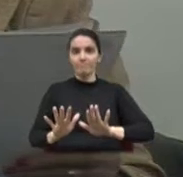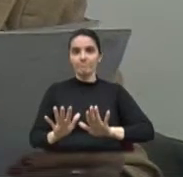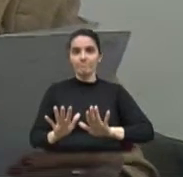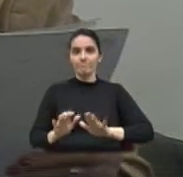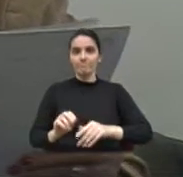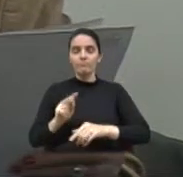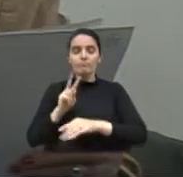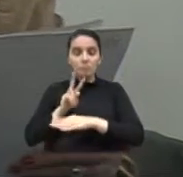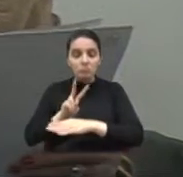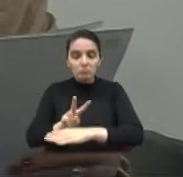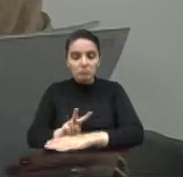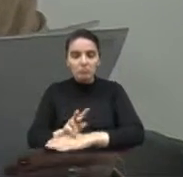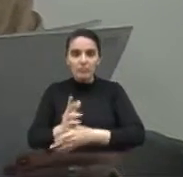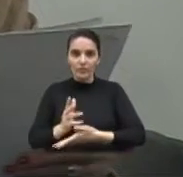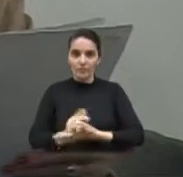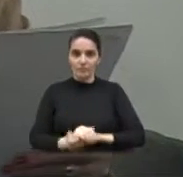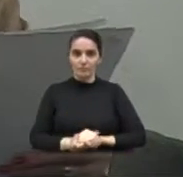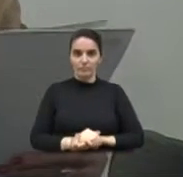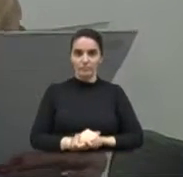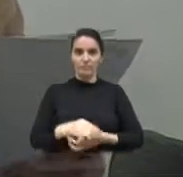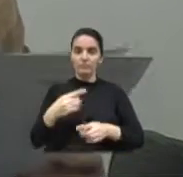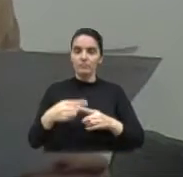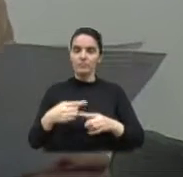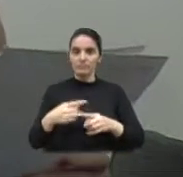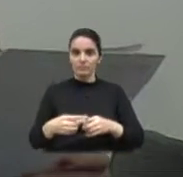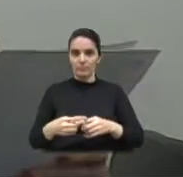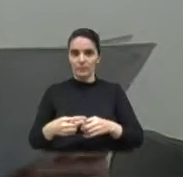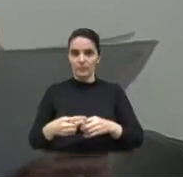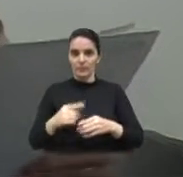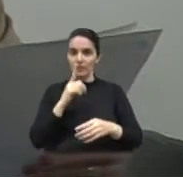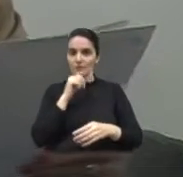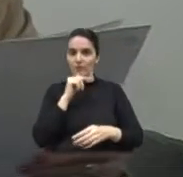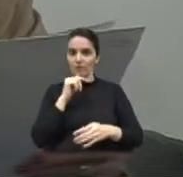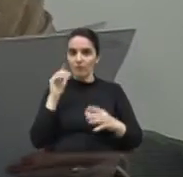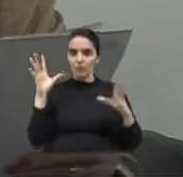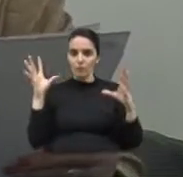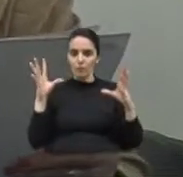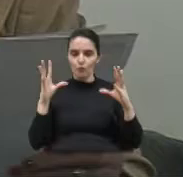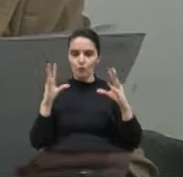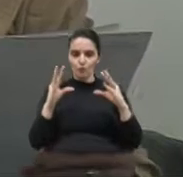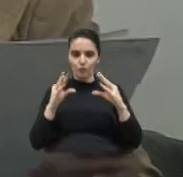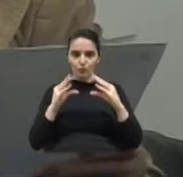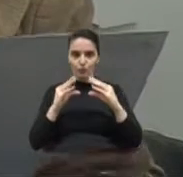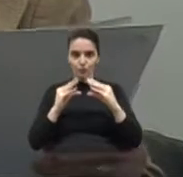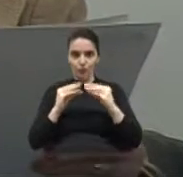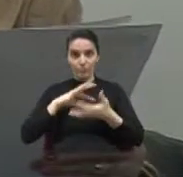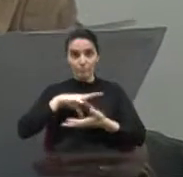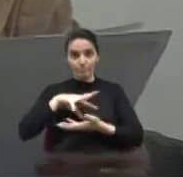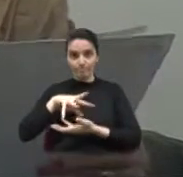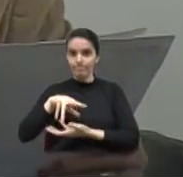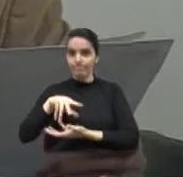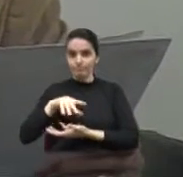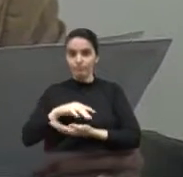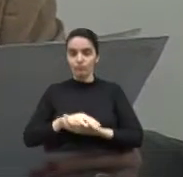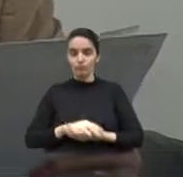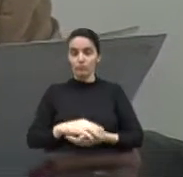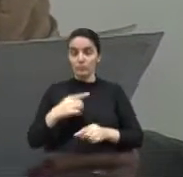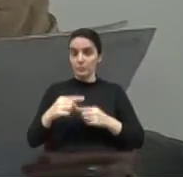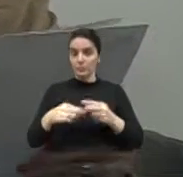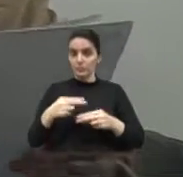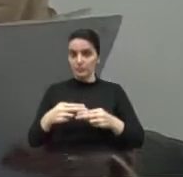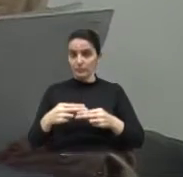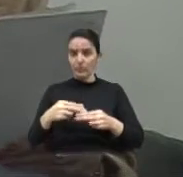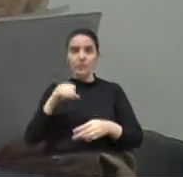para tudo e o que está cada vez mais escassa no planeta. Por isso, gostaria de saber